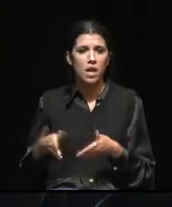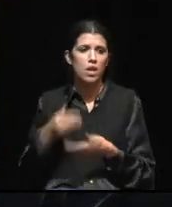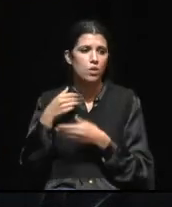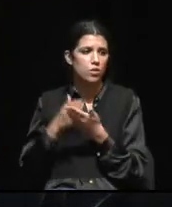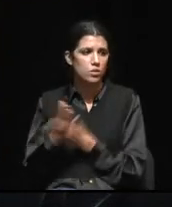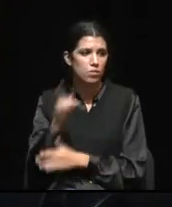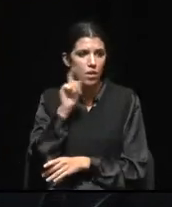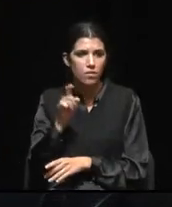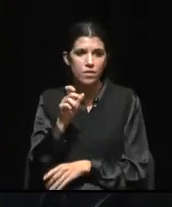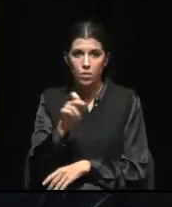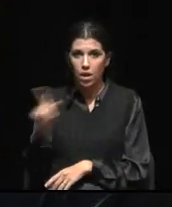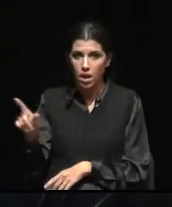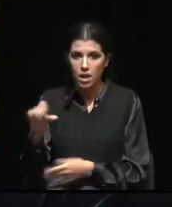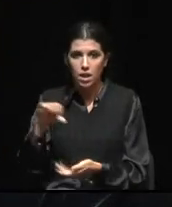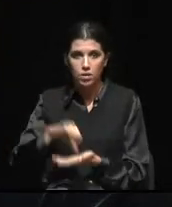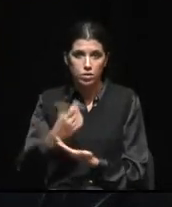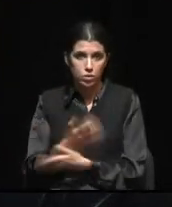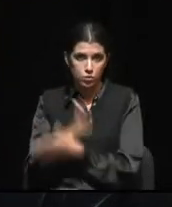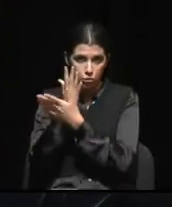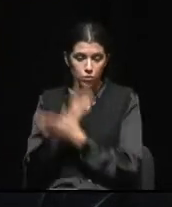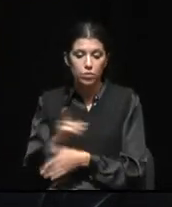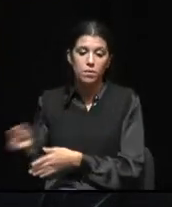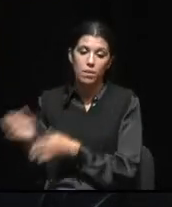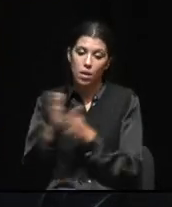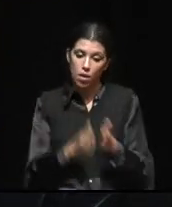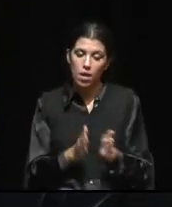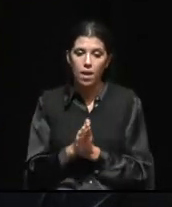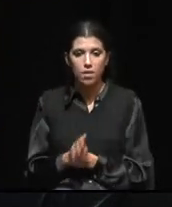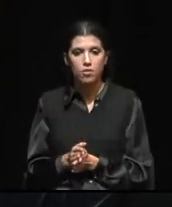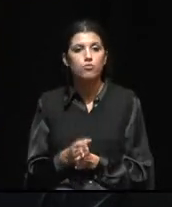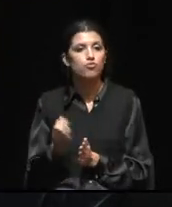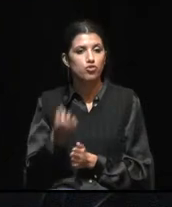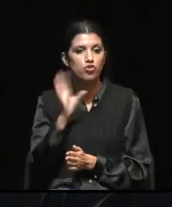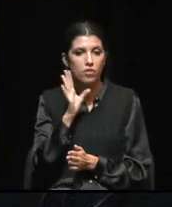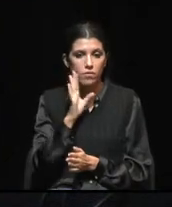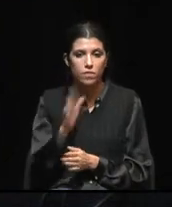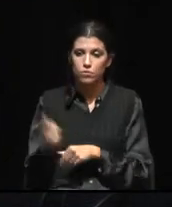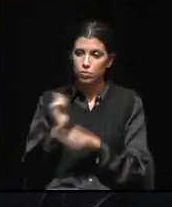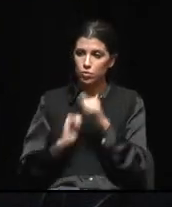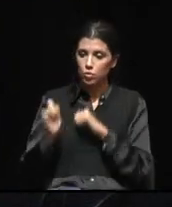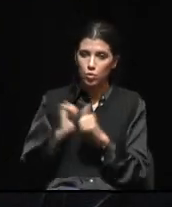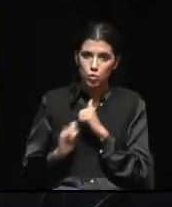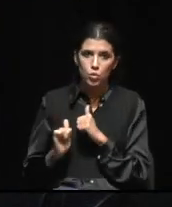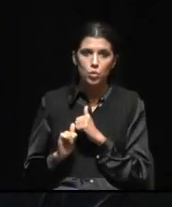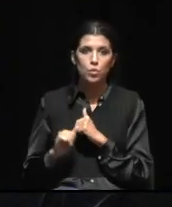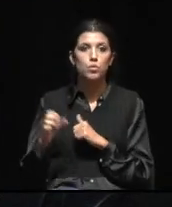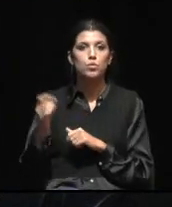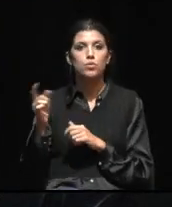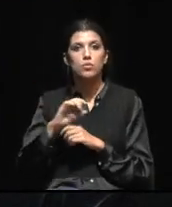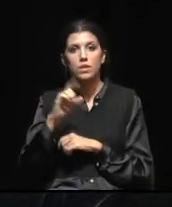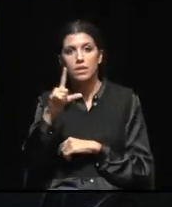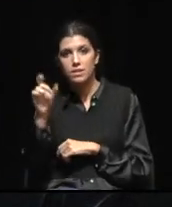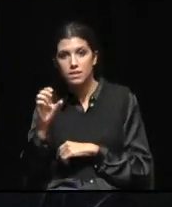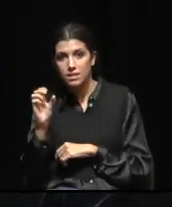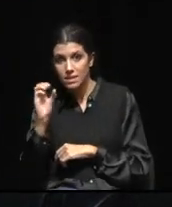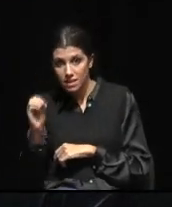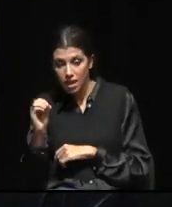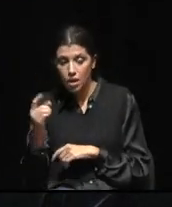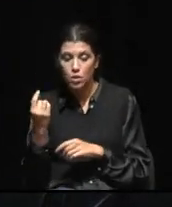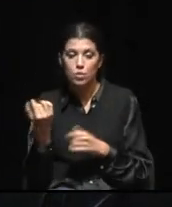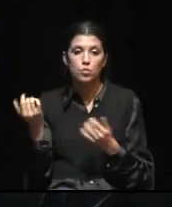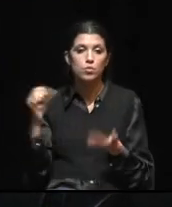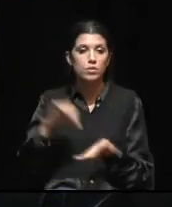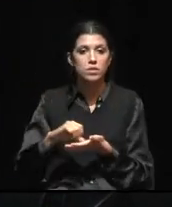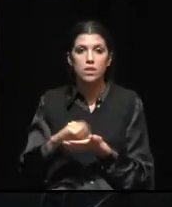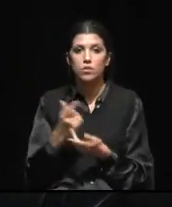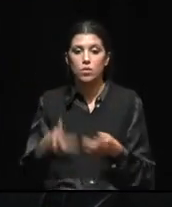centros históricos por outro lado vemos fo cu e da zer no centro de Lisboa em que o o